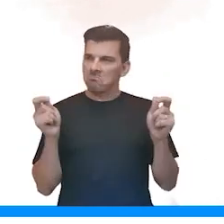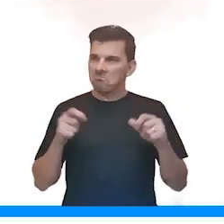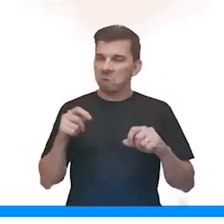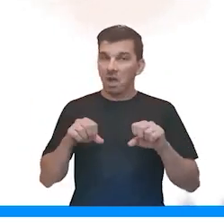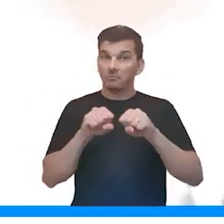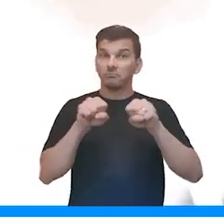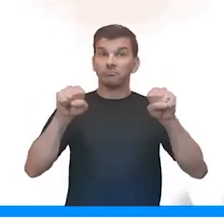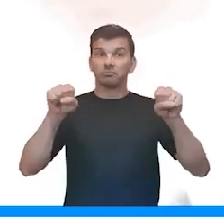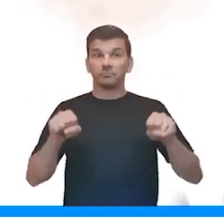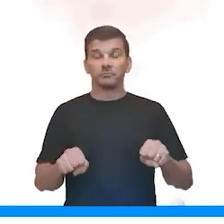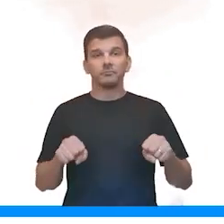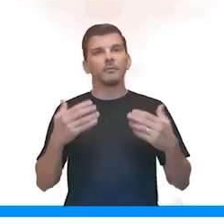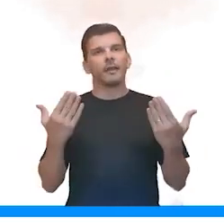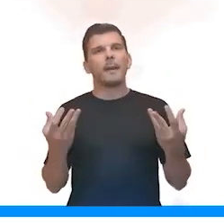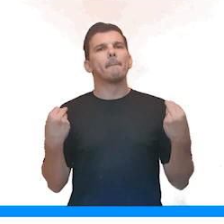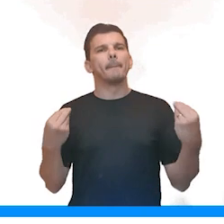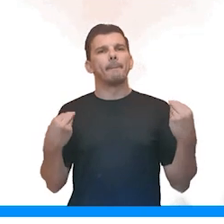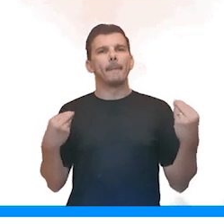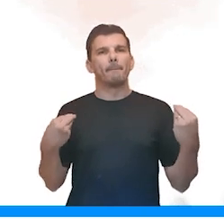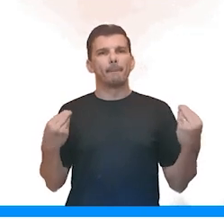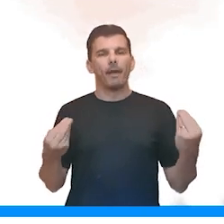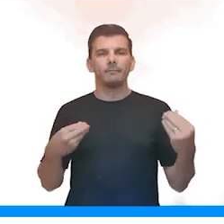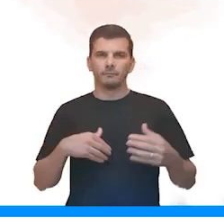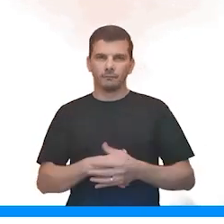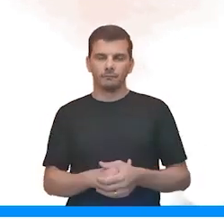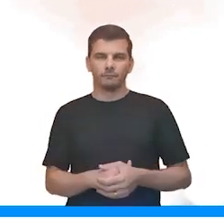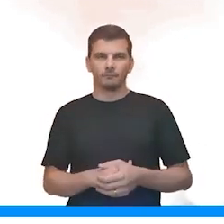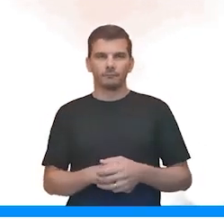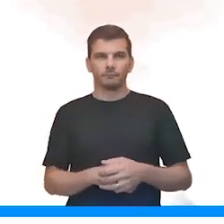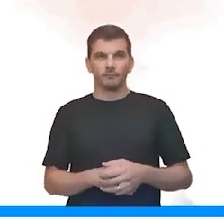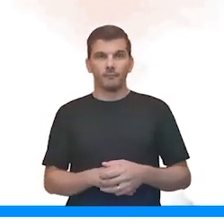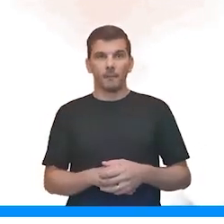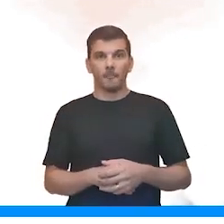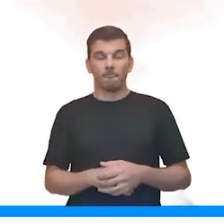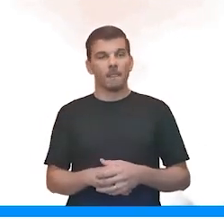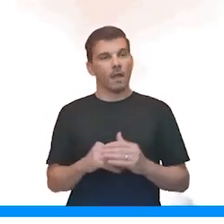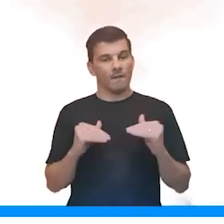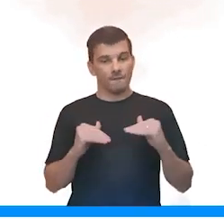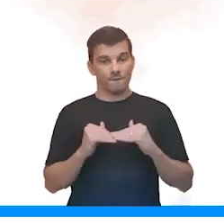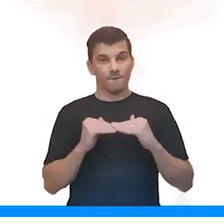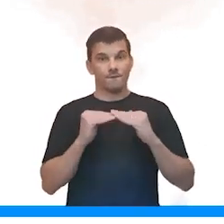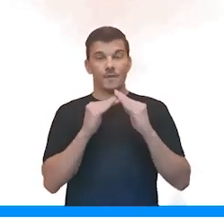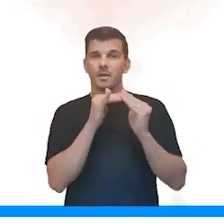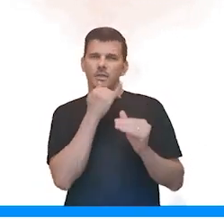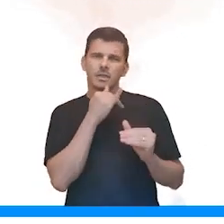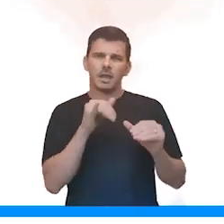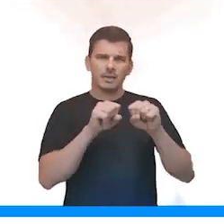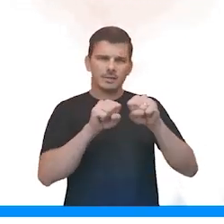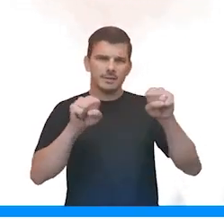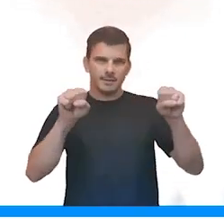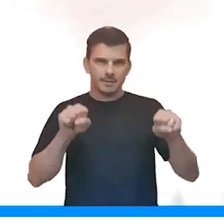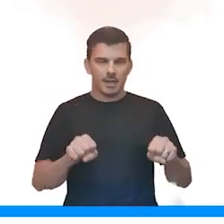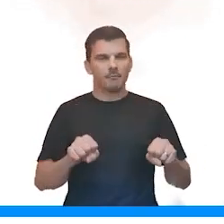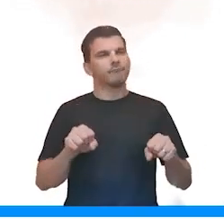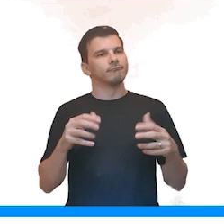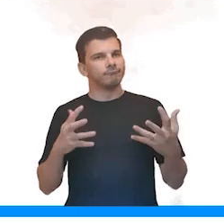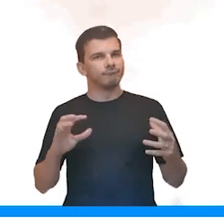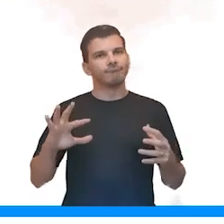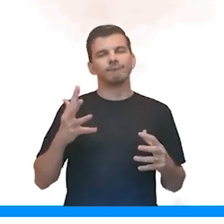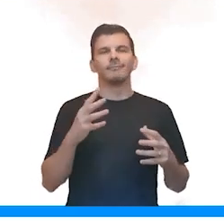térmica, todo o calor fornecido para o sistema foi feito para quê? Foi utilizado para quê? Para aumentar a